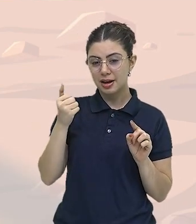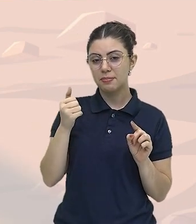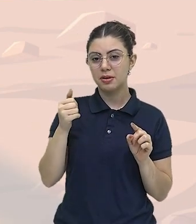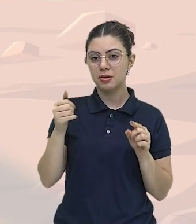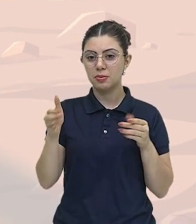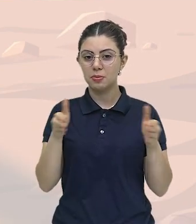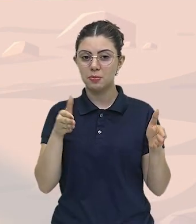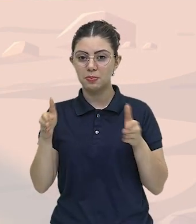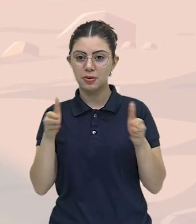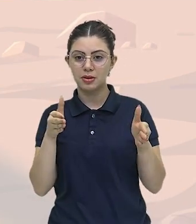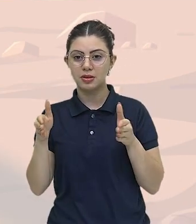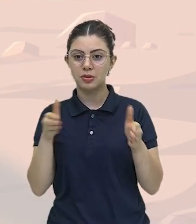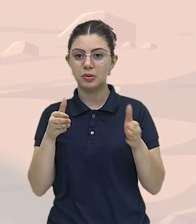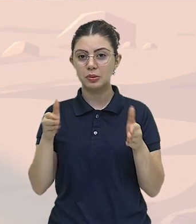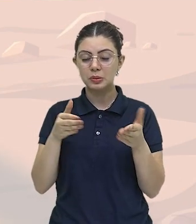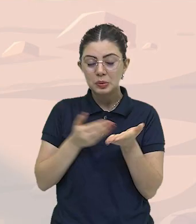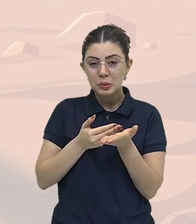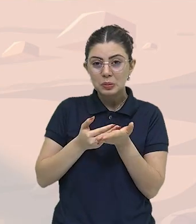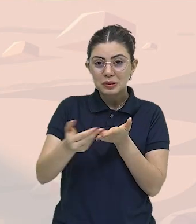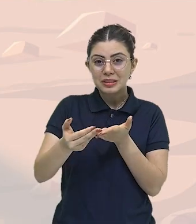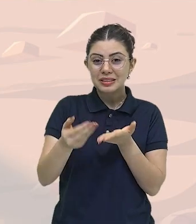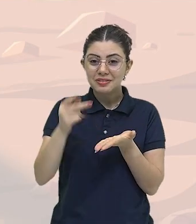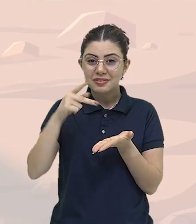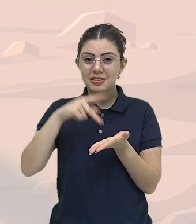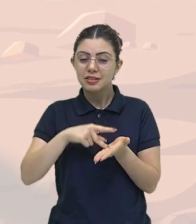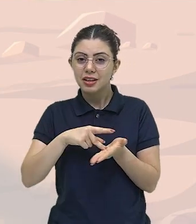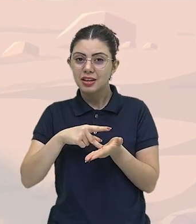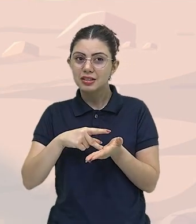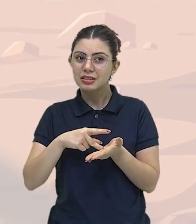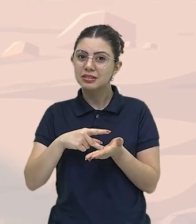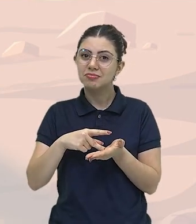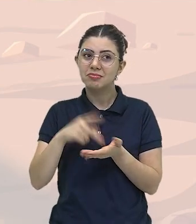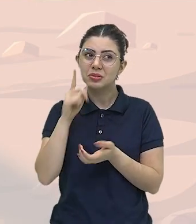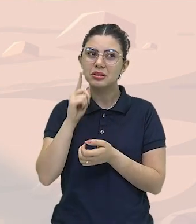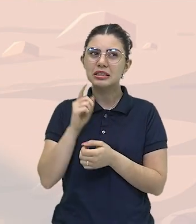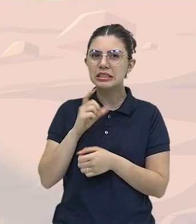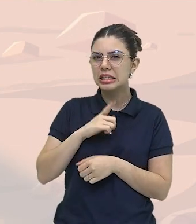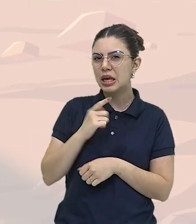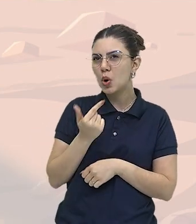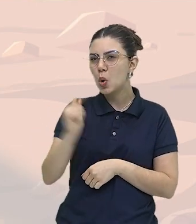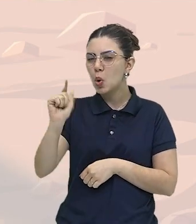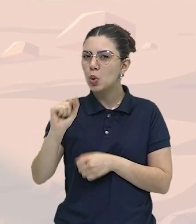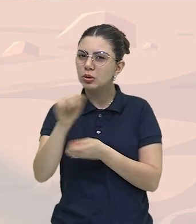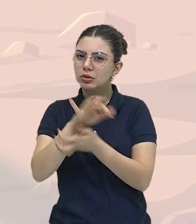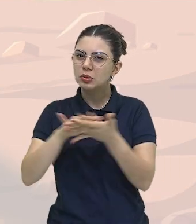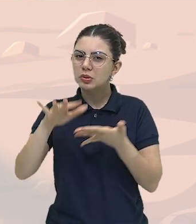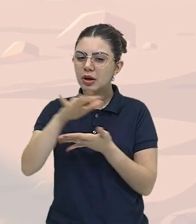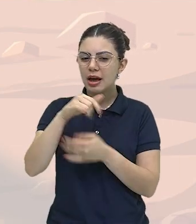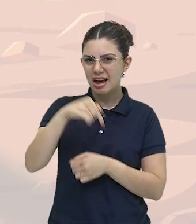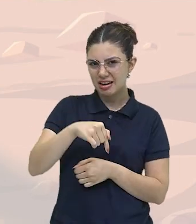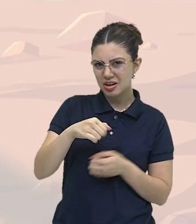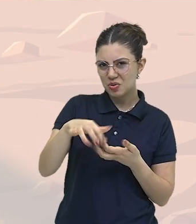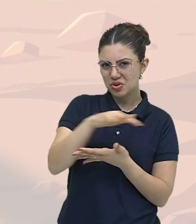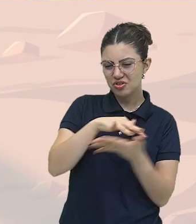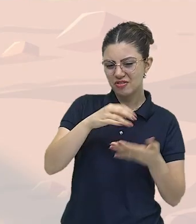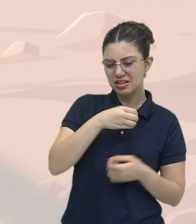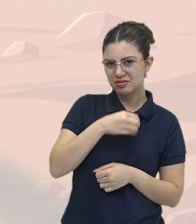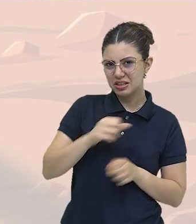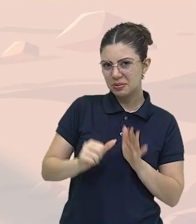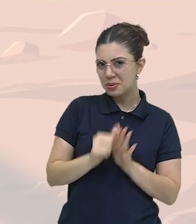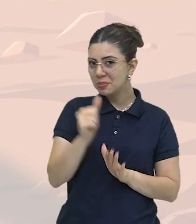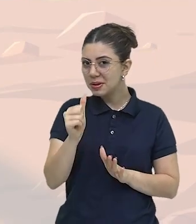momento primordial, no momento 0 segundos. Será que existia outro universo? Será que esse é o primeiro universo que nós temos?